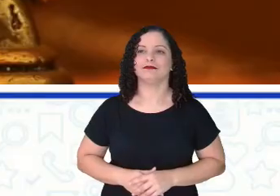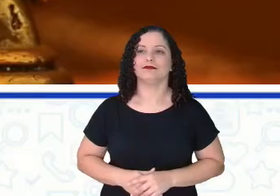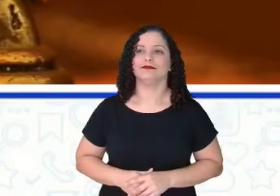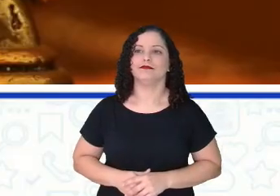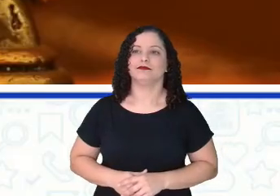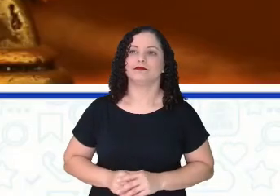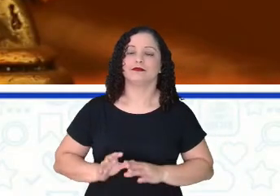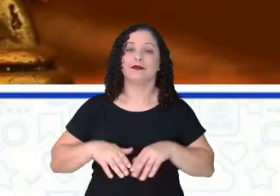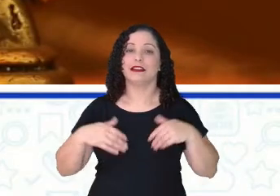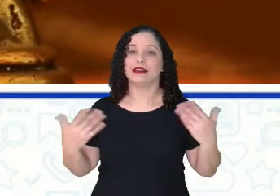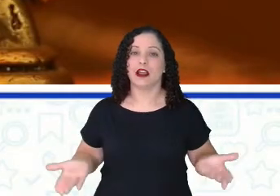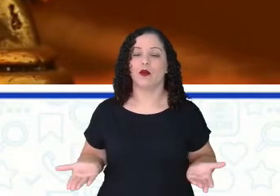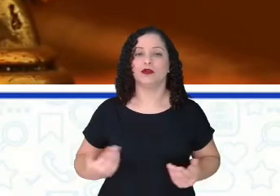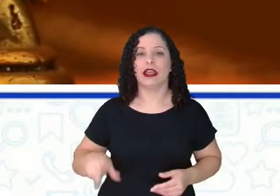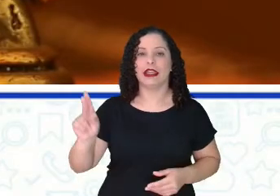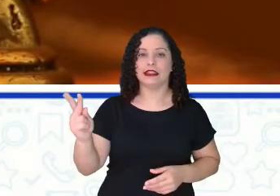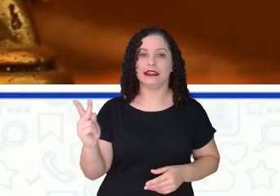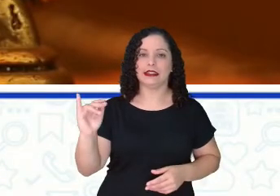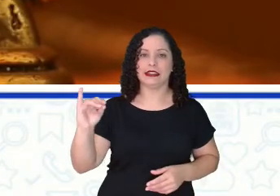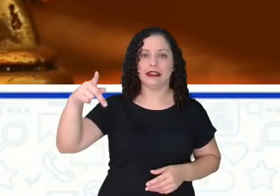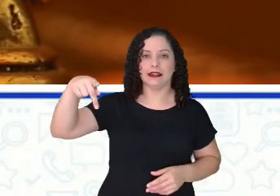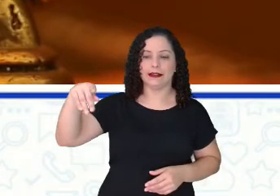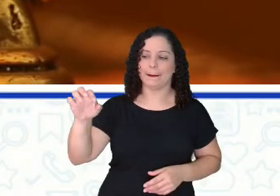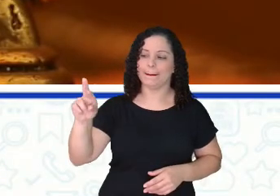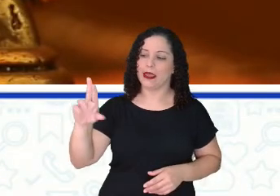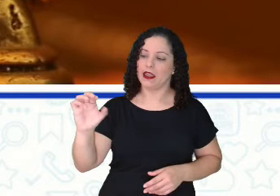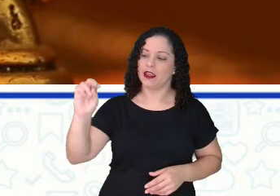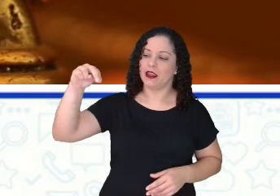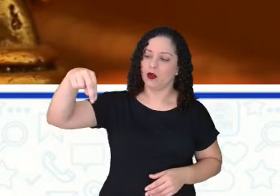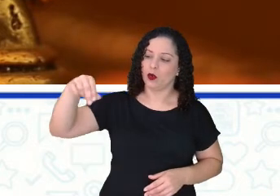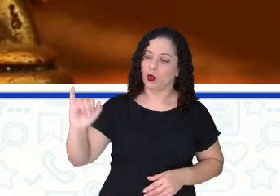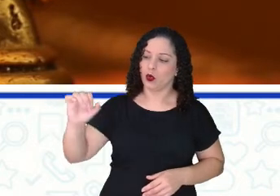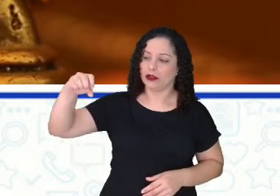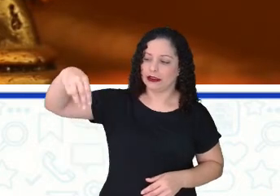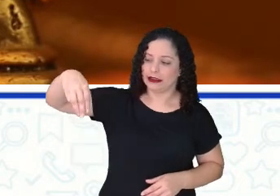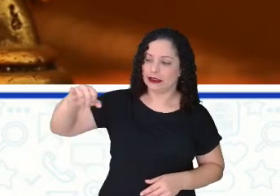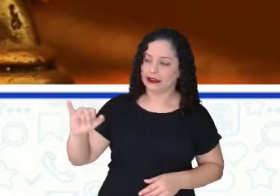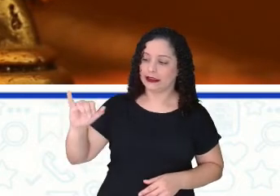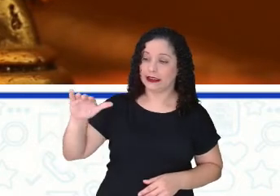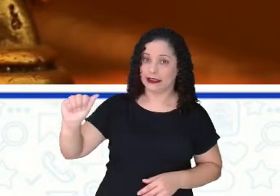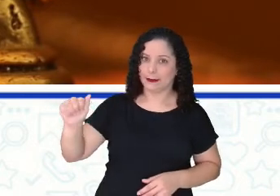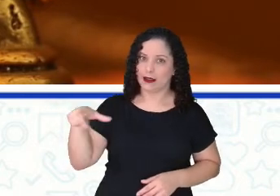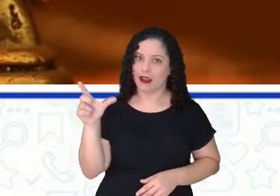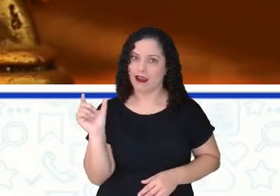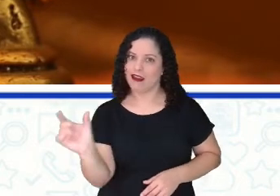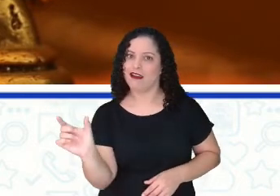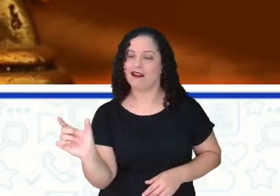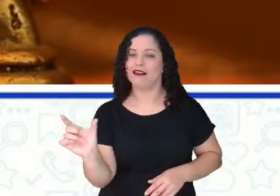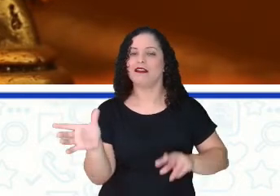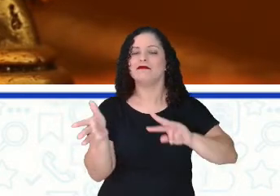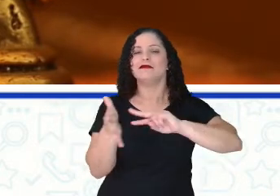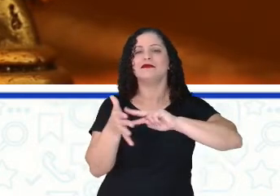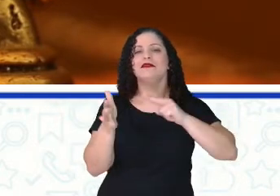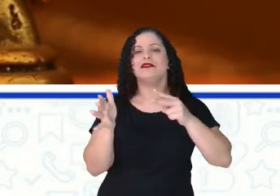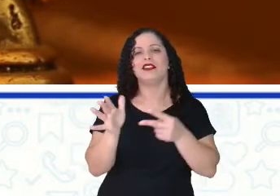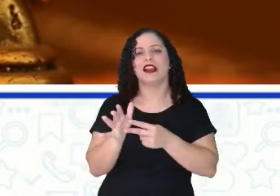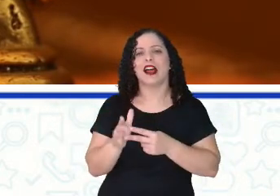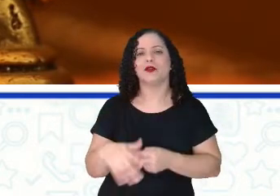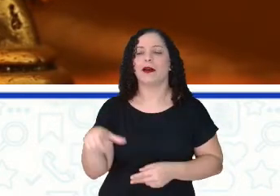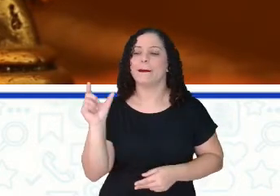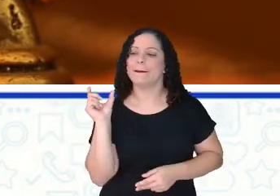A hiperonímia indica uma relação hierárquica de significado que uma